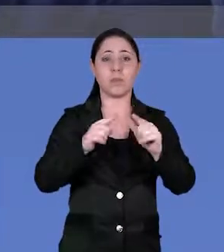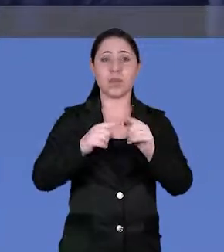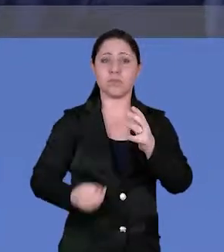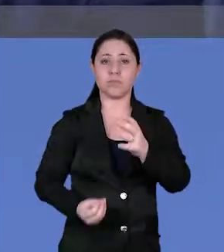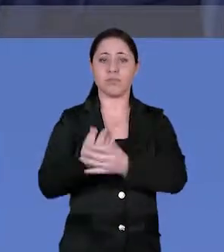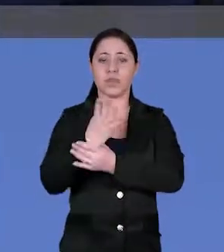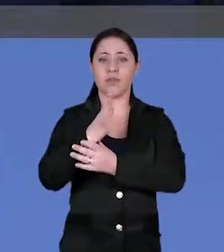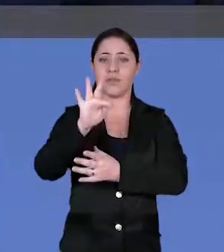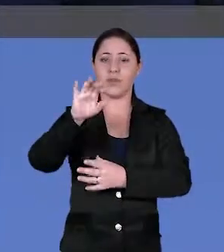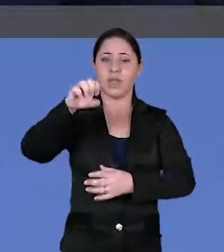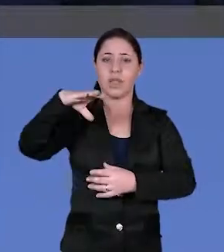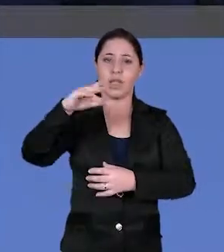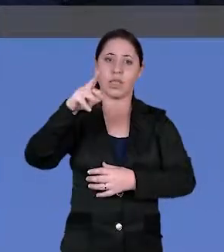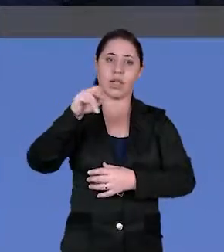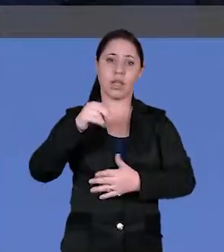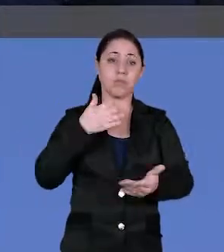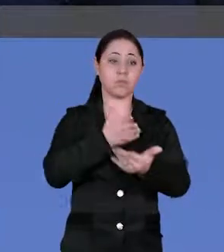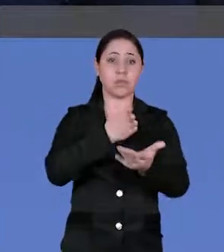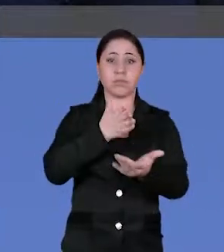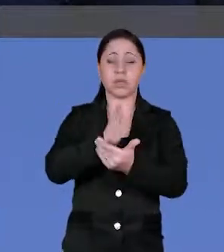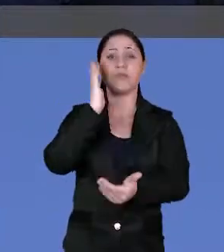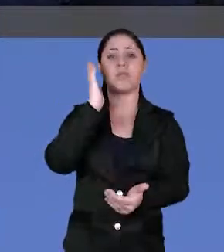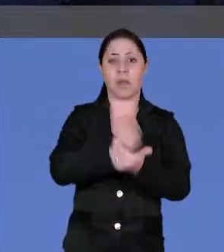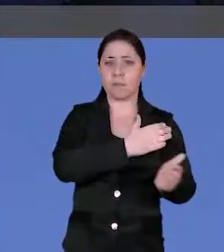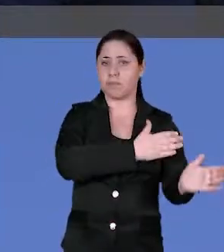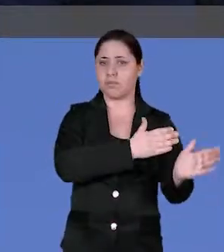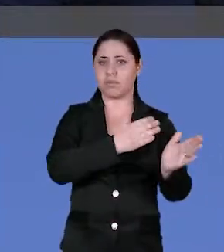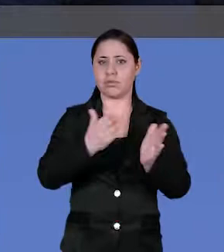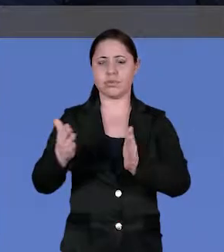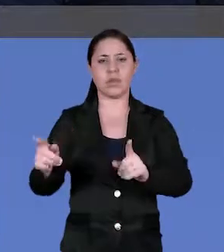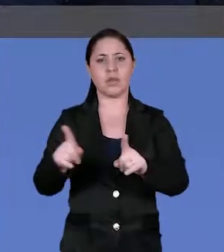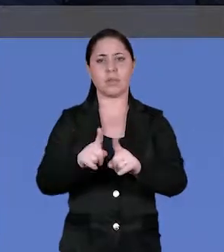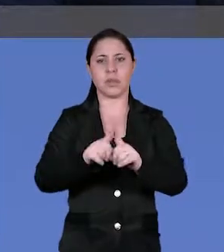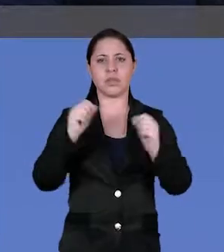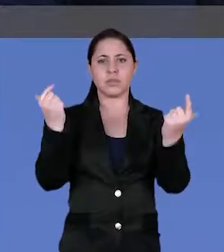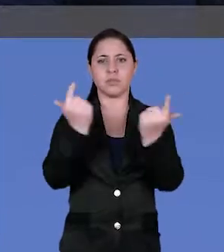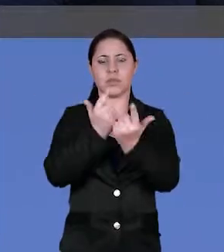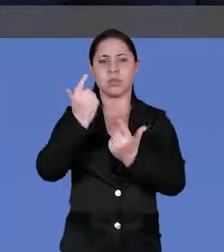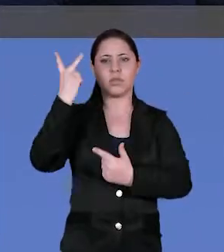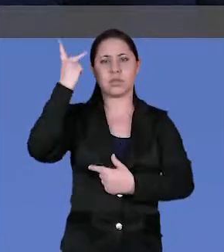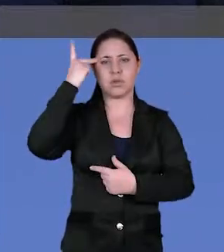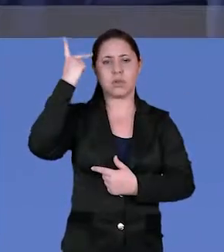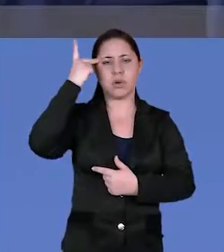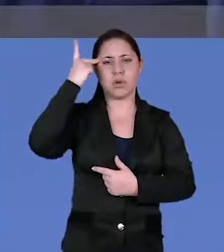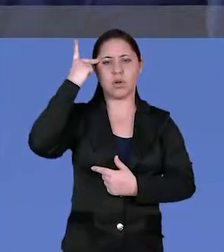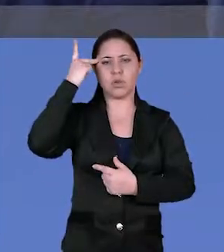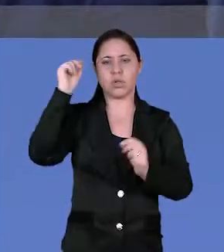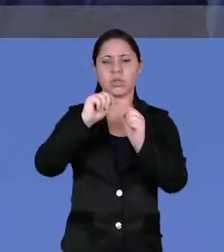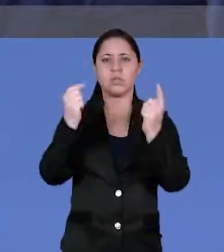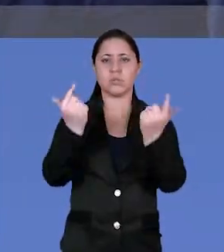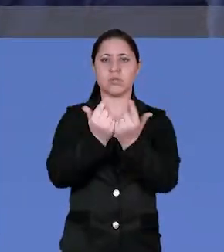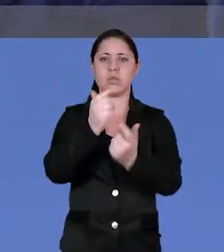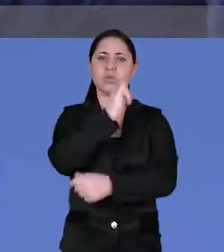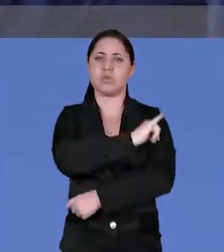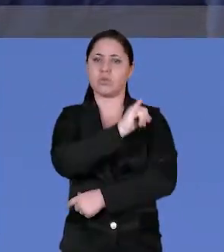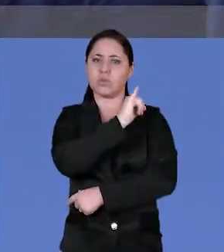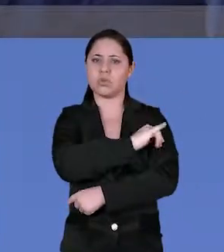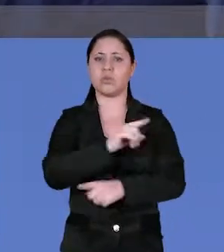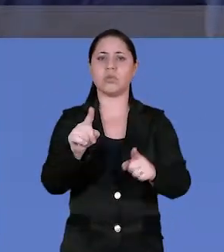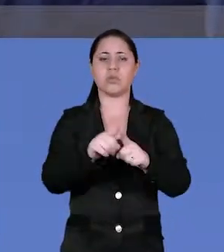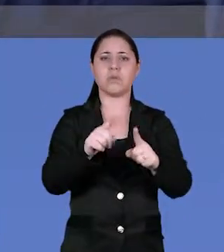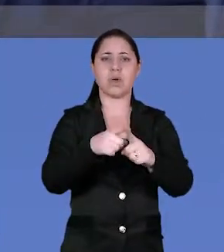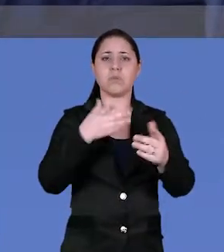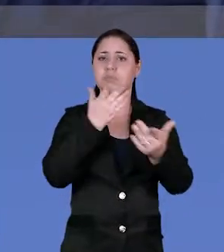inúmeros estados do Brasil. E foi uma referência do Mato Grosso do Sul, através da FENACRIA, que levou para outros estados e está aprovando, inclusive